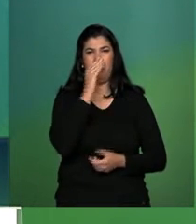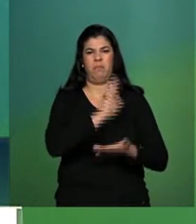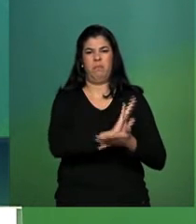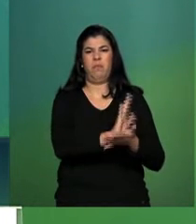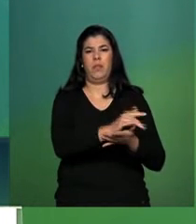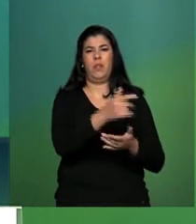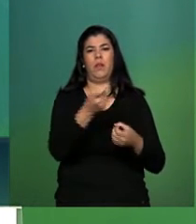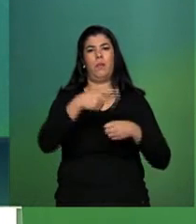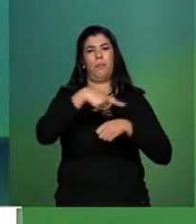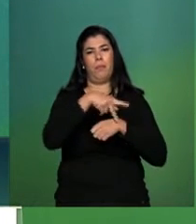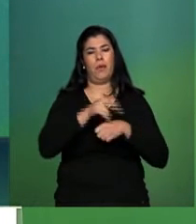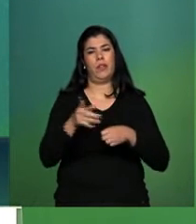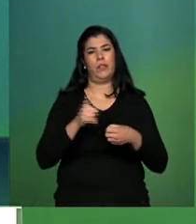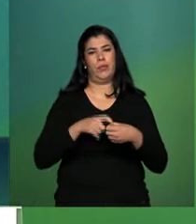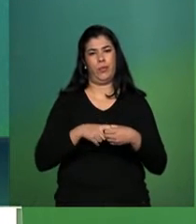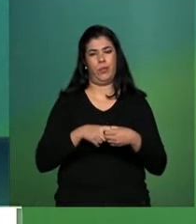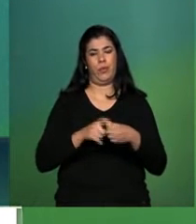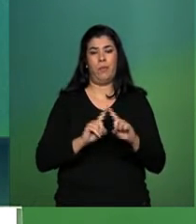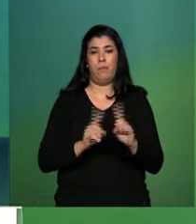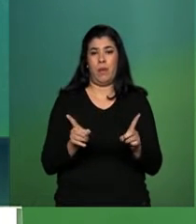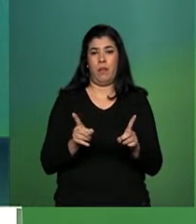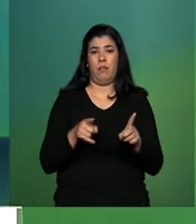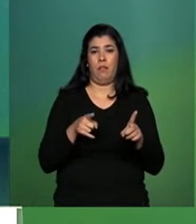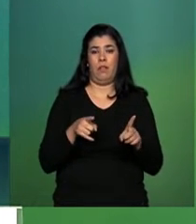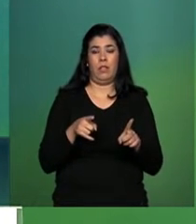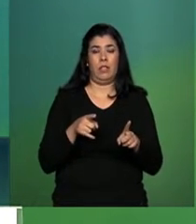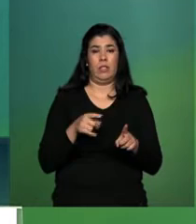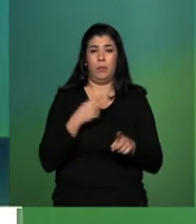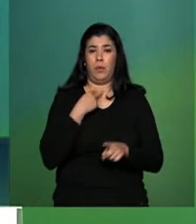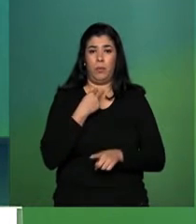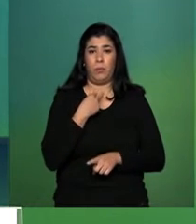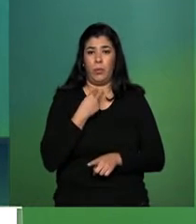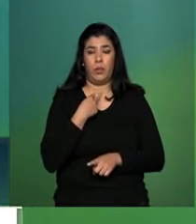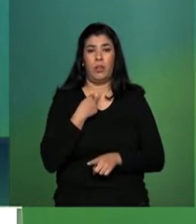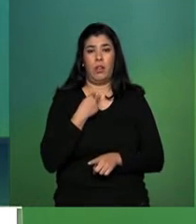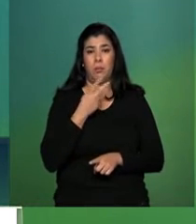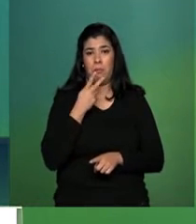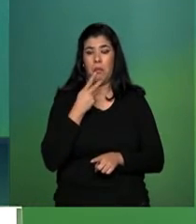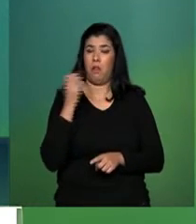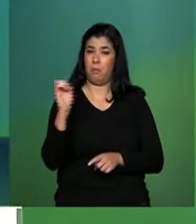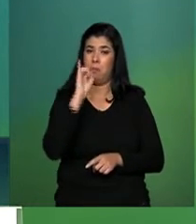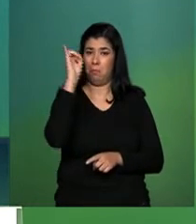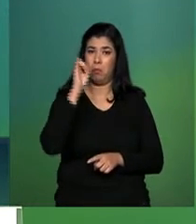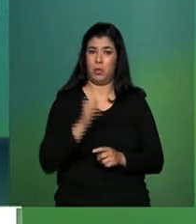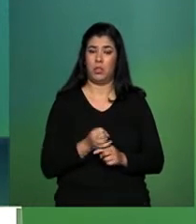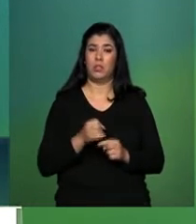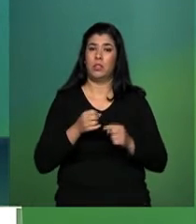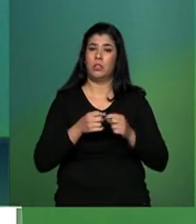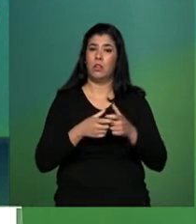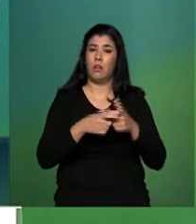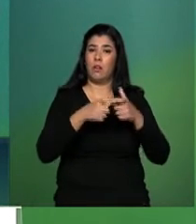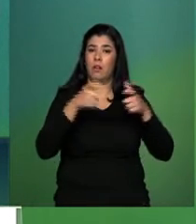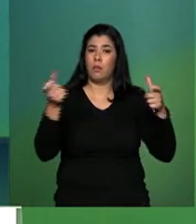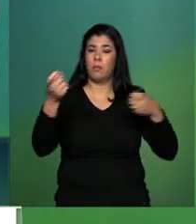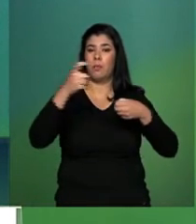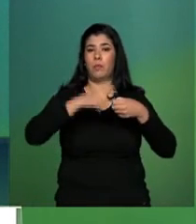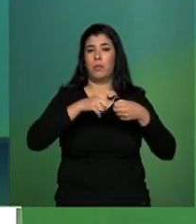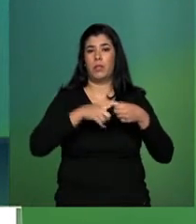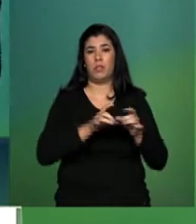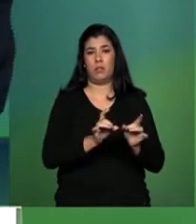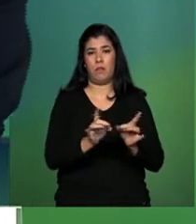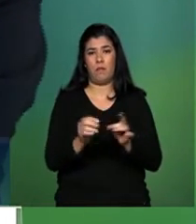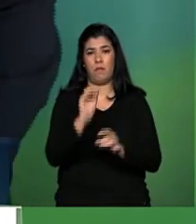tradicionais, nem vamos considerar que não seja importante ampliar, por exemplo, o comércio